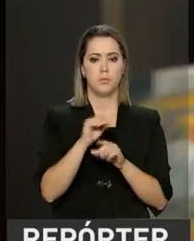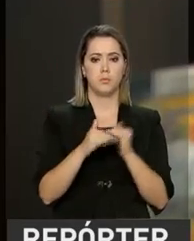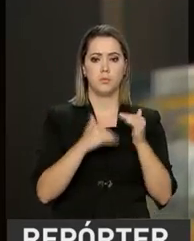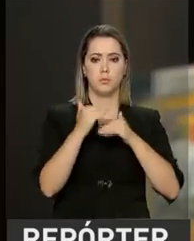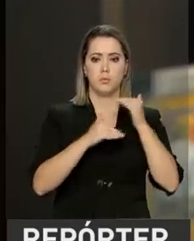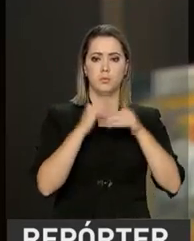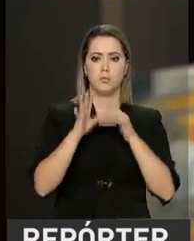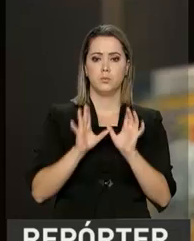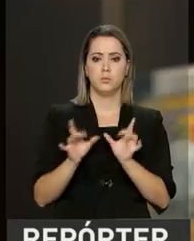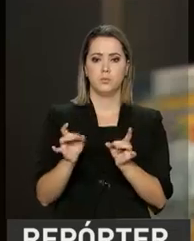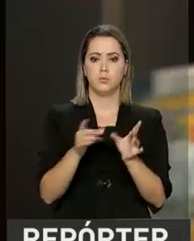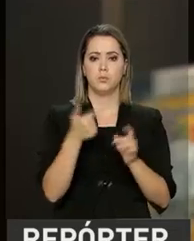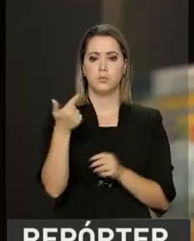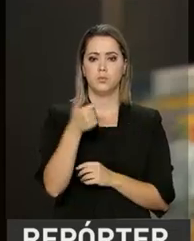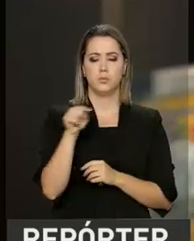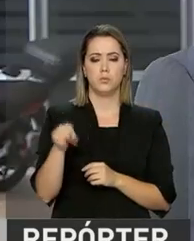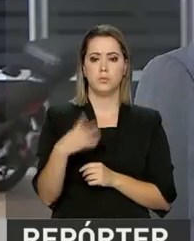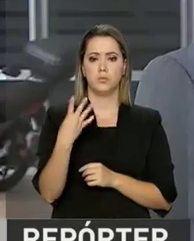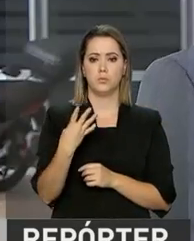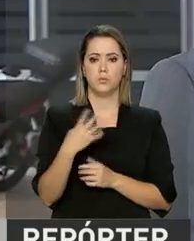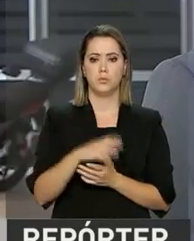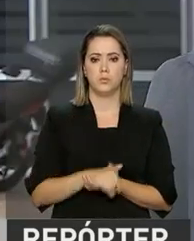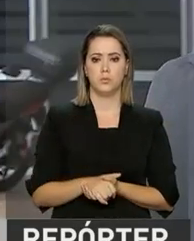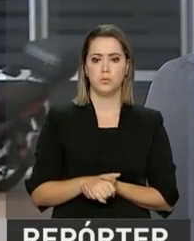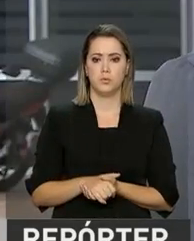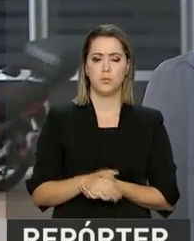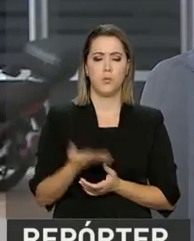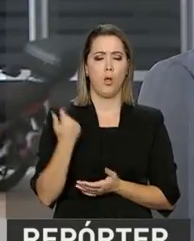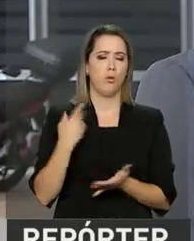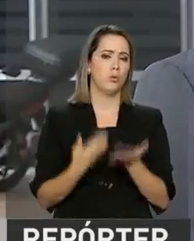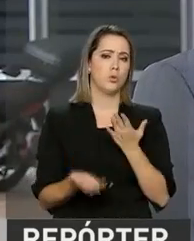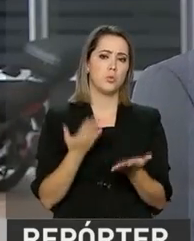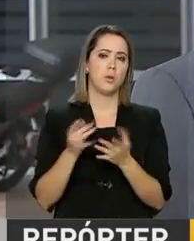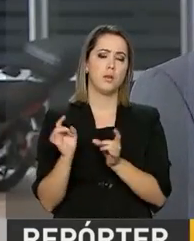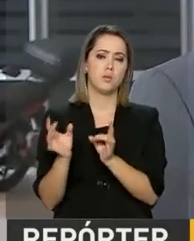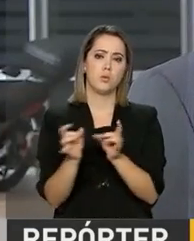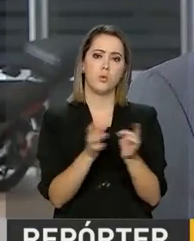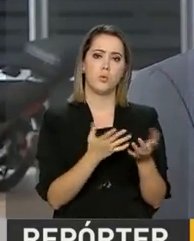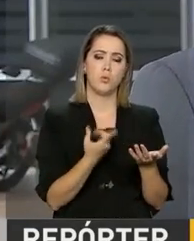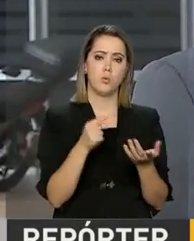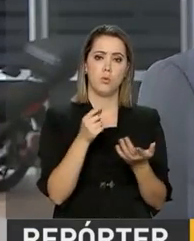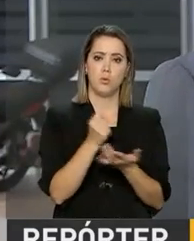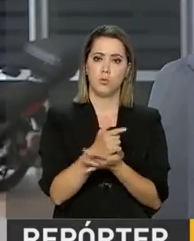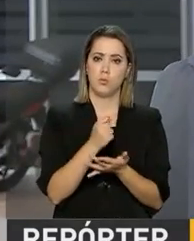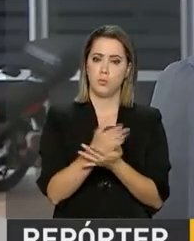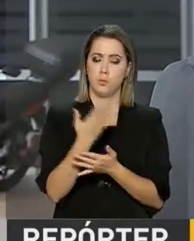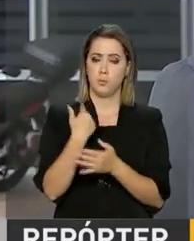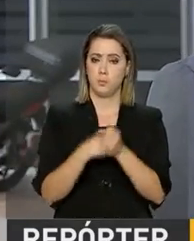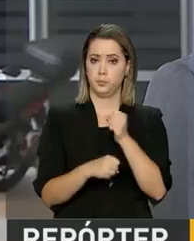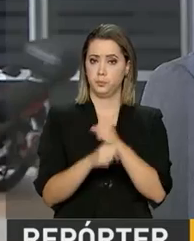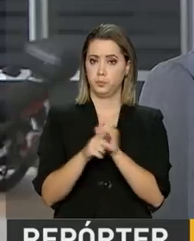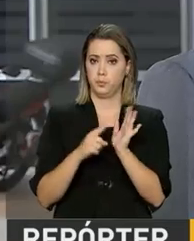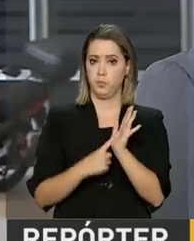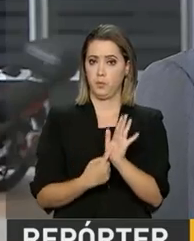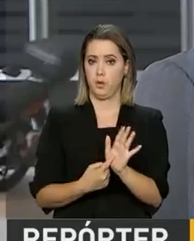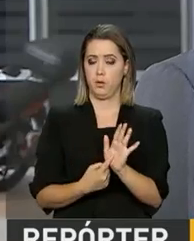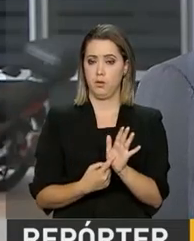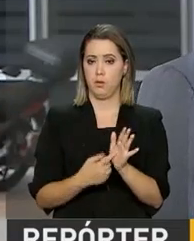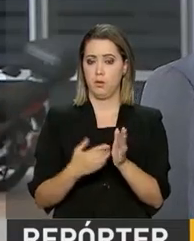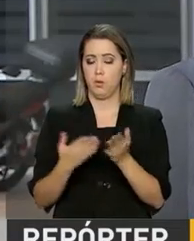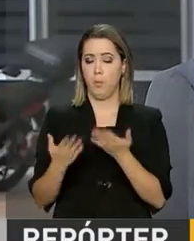crescimento do comércio da ordem de 2,4 o último balanço da Caixa Econômica Federal da semana Pass ada registra que